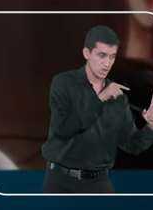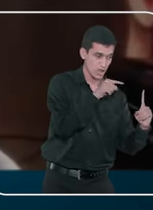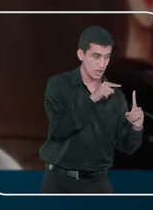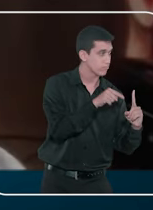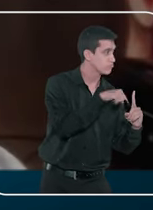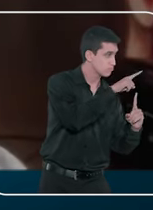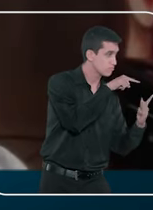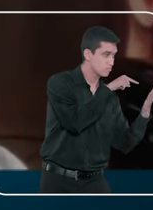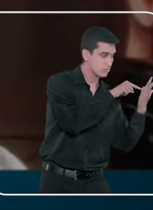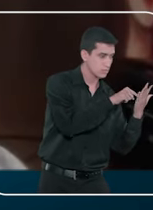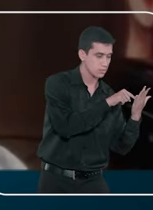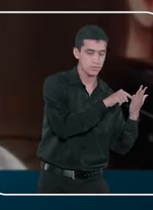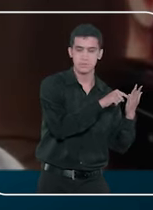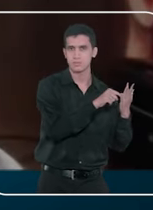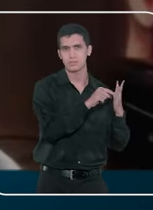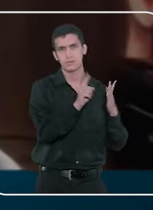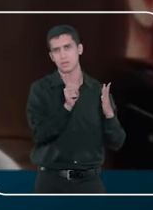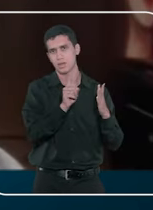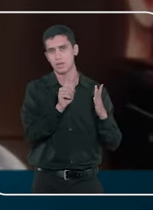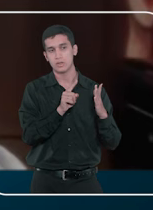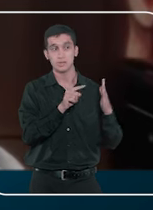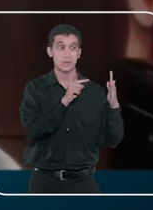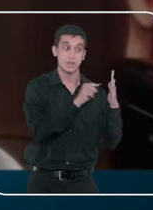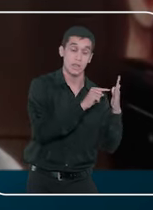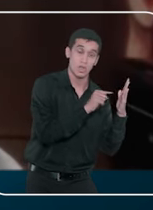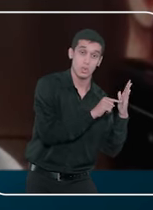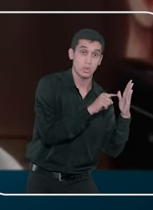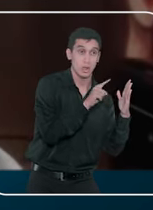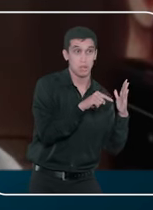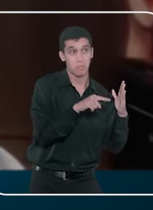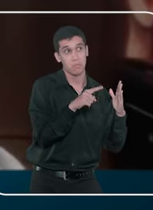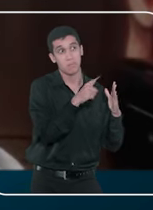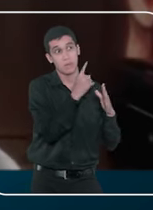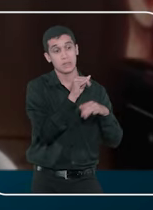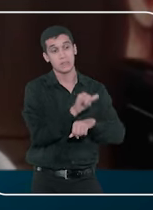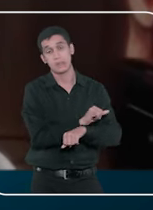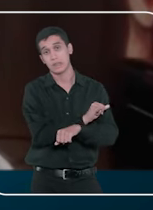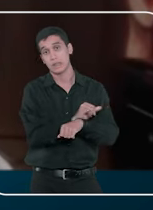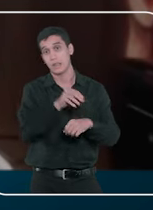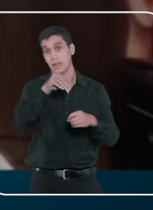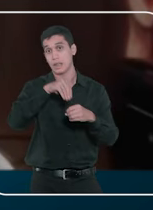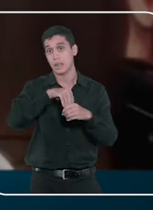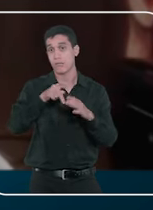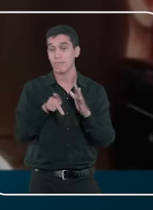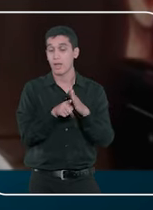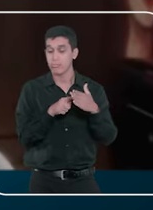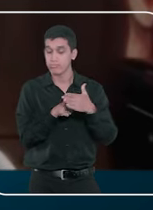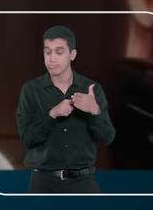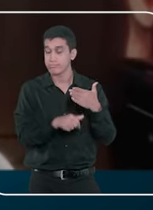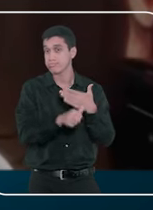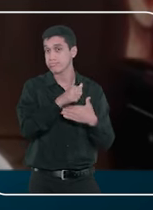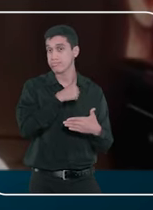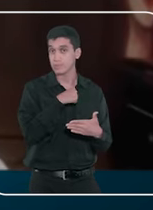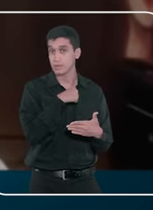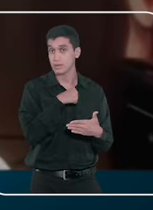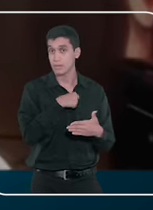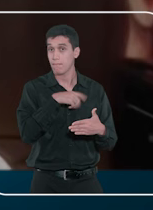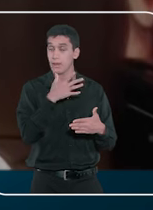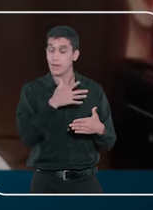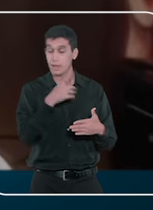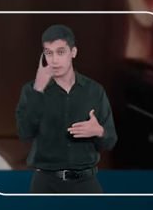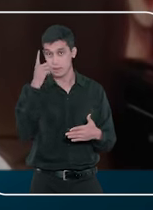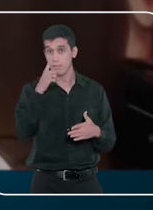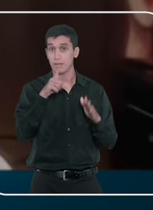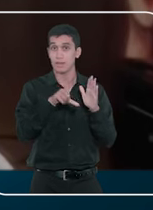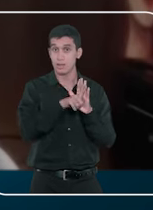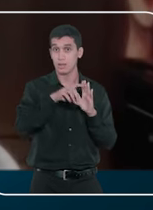das estratégias de persecução em sentido lato. Mormente, sobretudo, depois da Lei